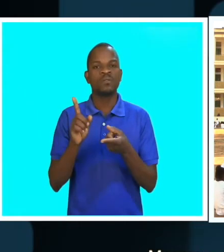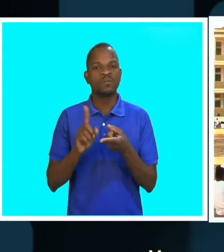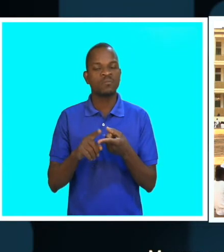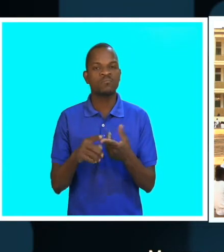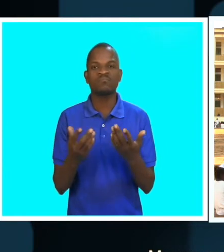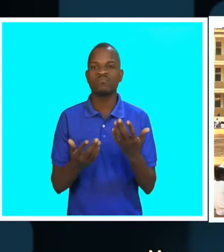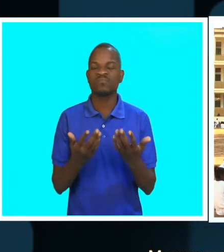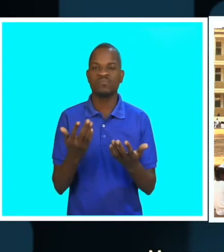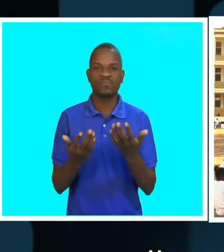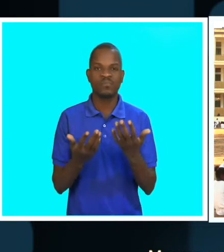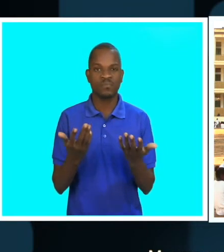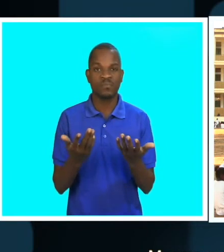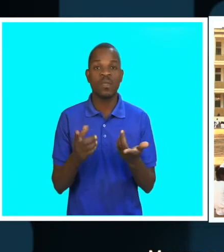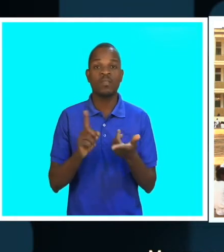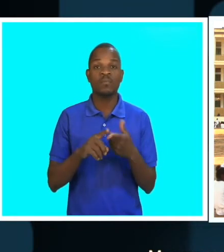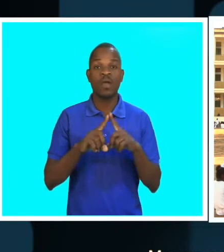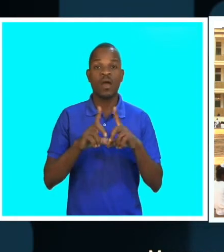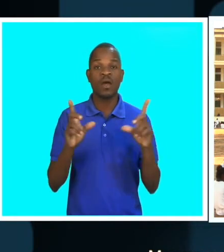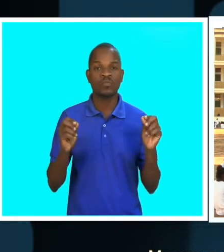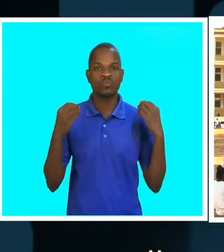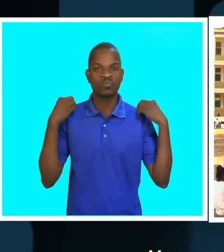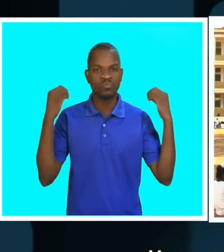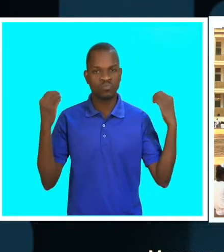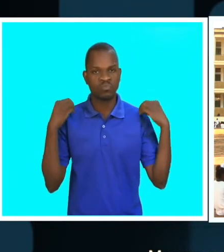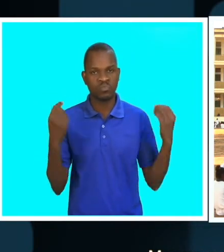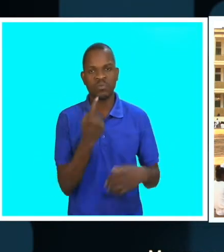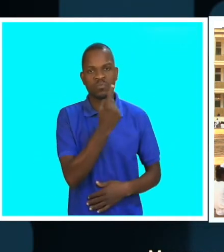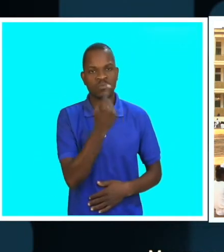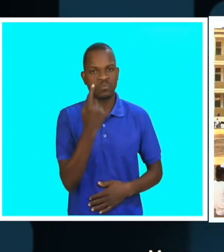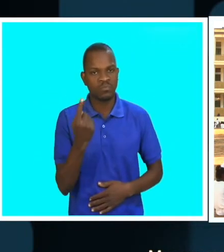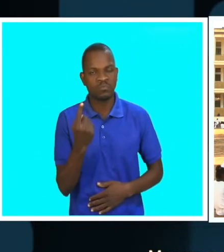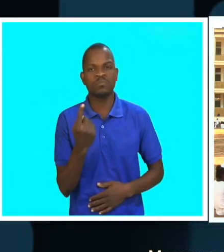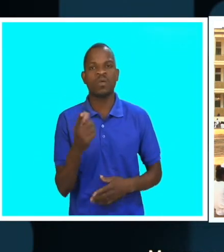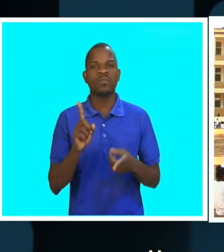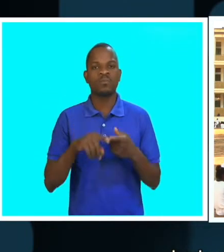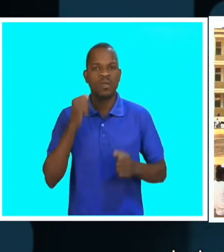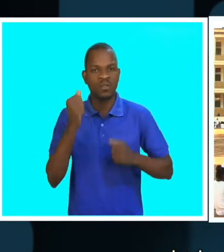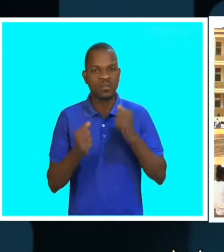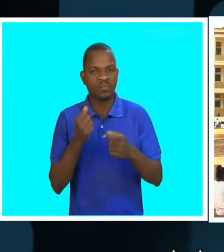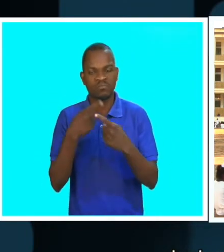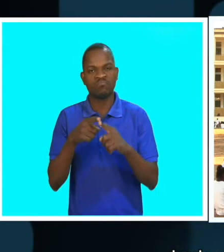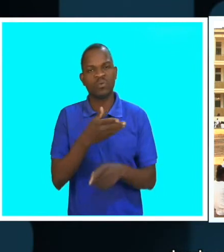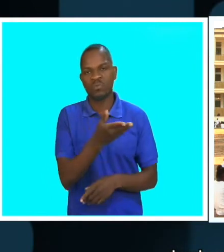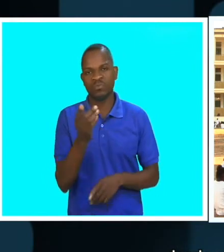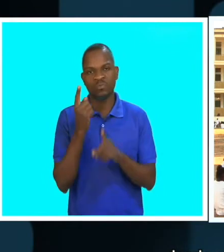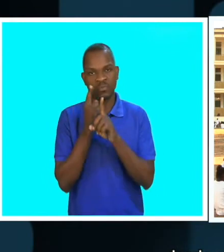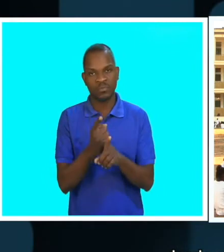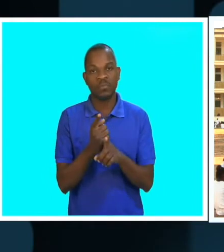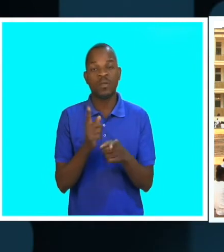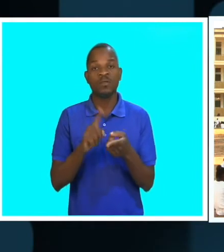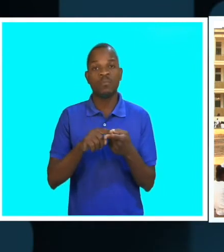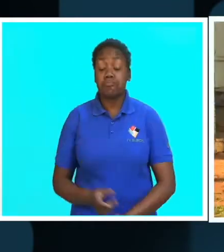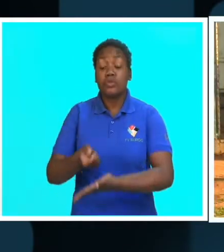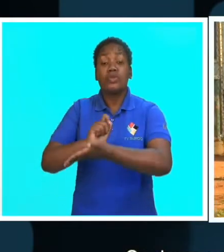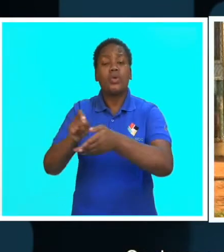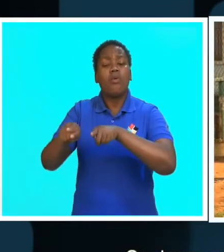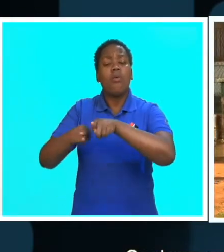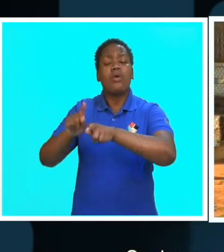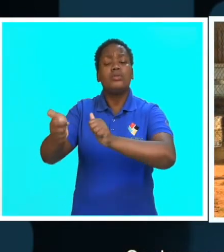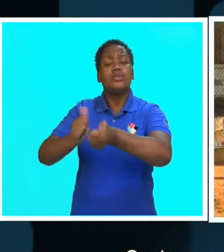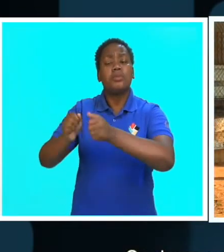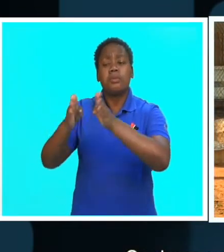mesmo a ginástica que há atividades individuais, modalidades individuais, o atletismo e outras, eles fazem desde o momento que a gente o enquadra. Os